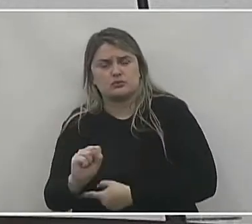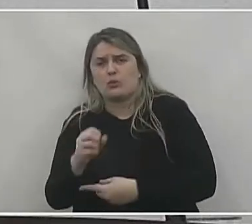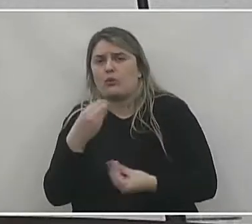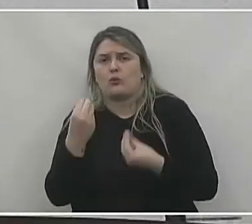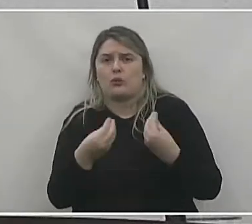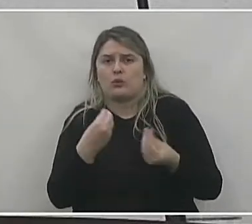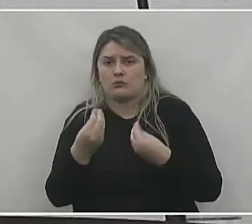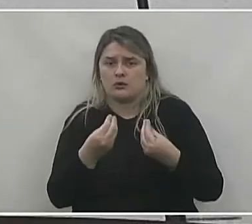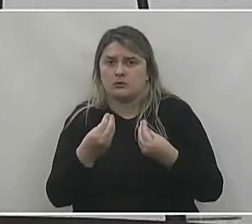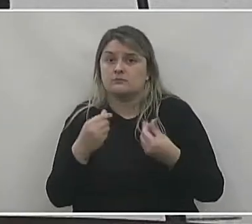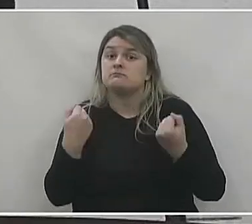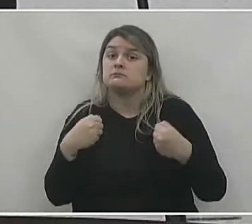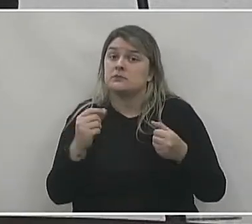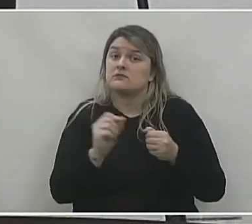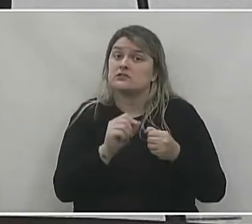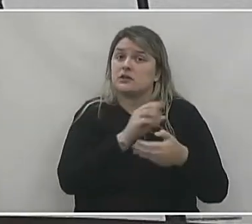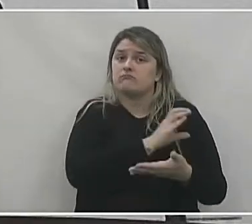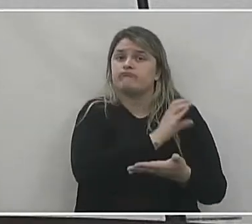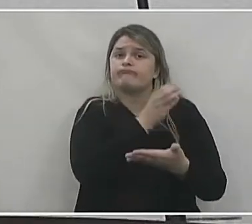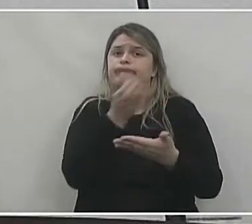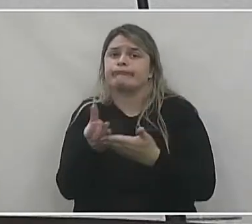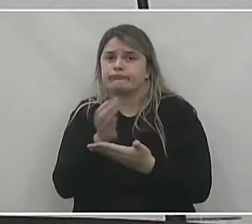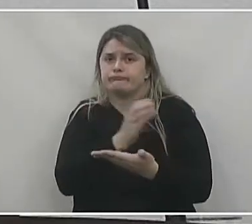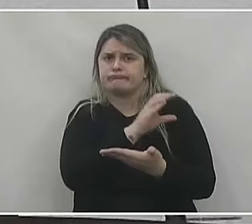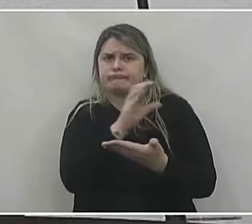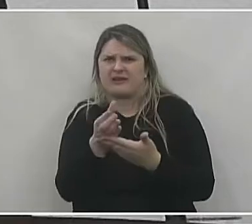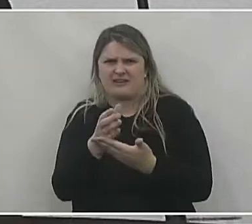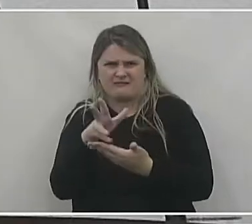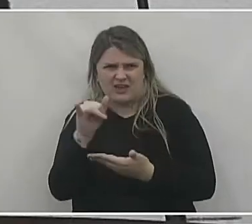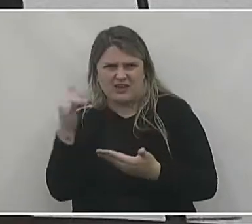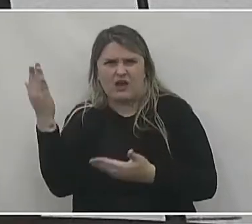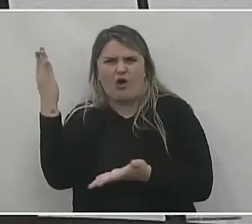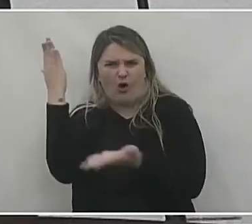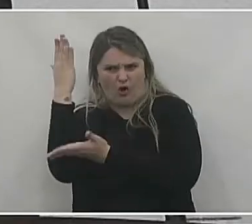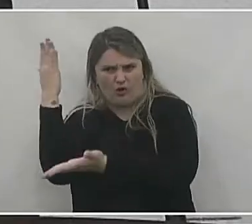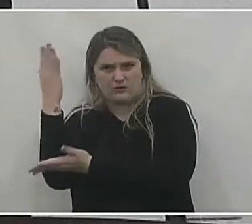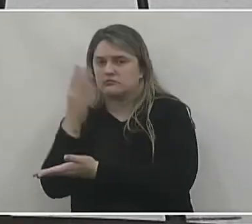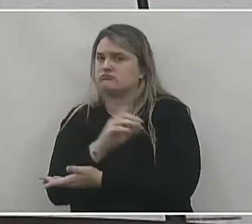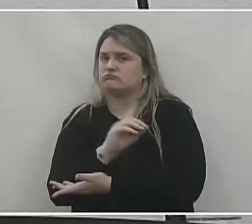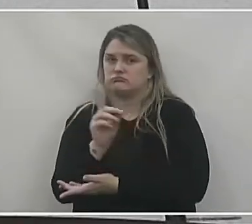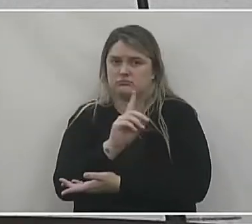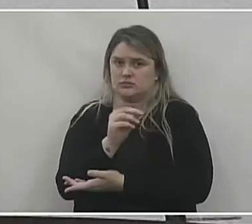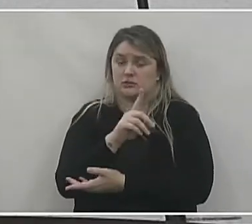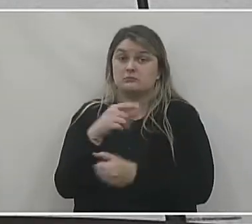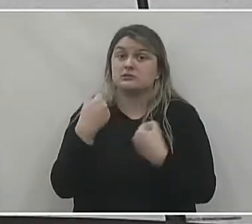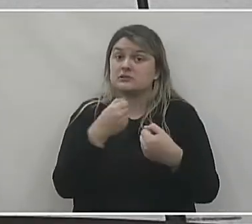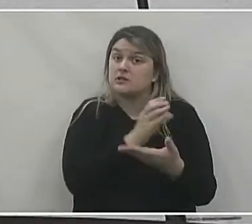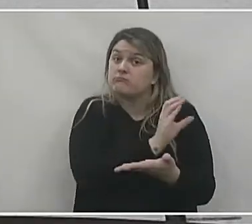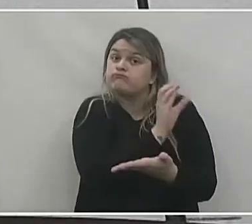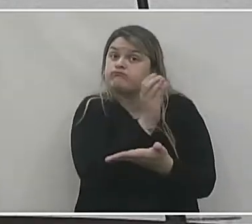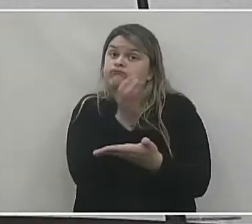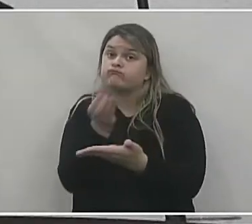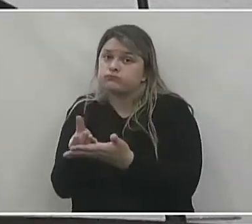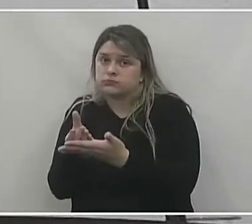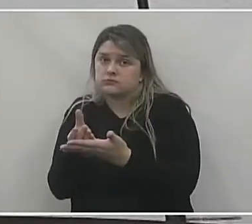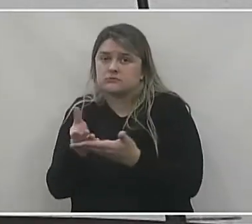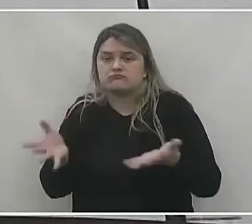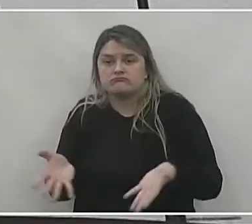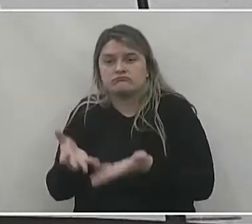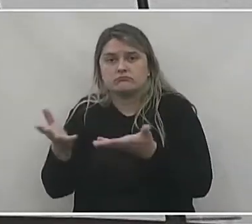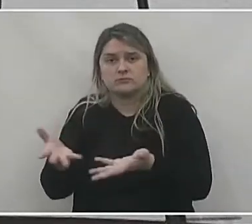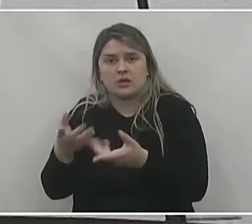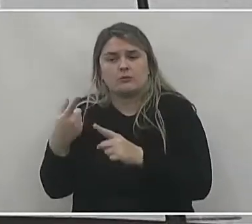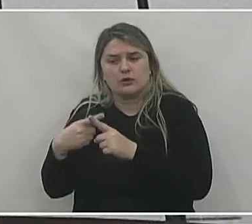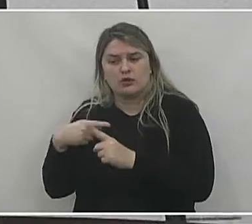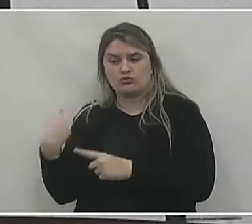ressarcir? Com investimentos na nossa região. Não vai derrubar a mata, não é isso. Mas precisa dar em